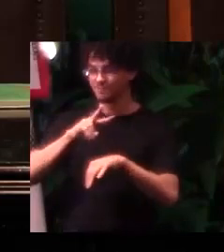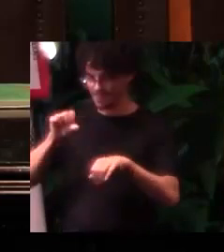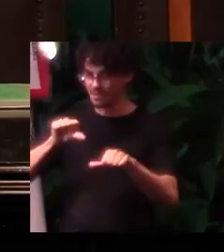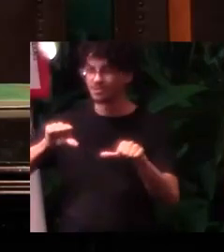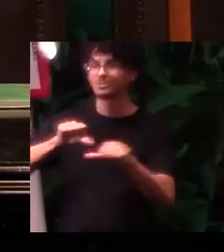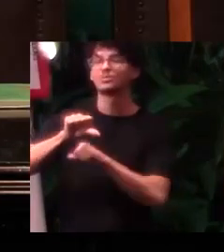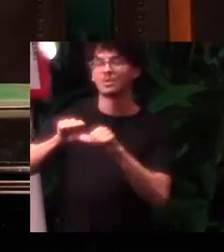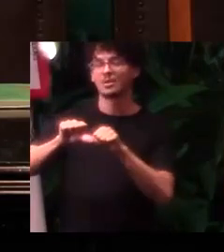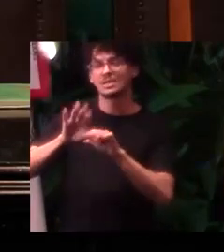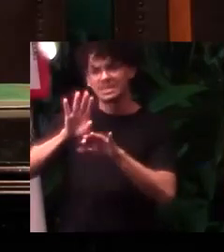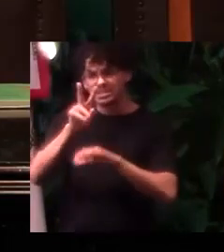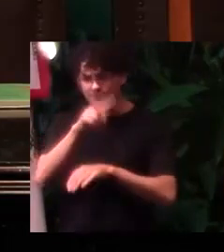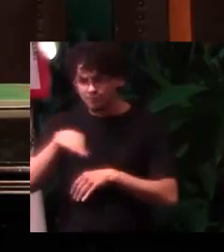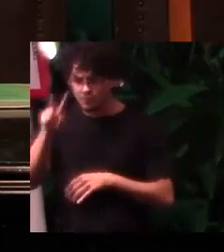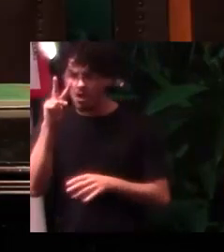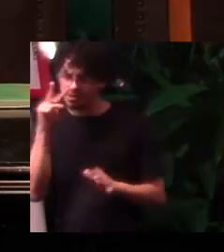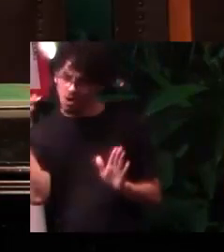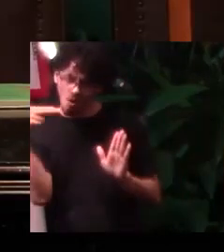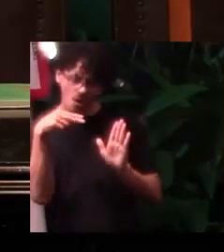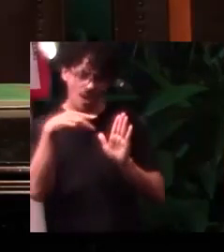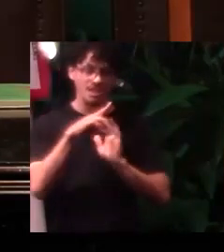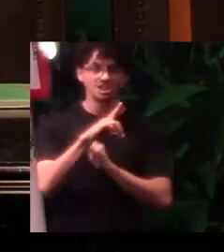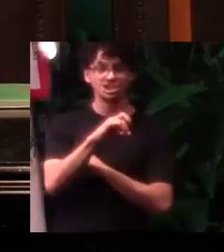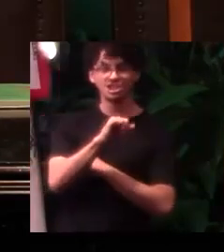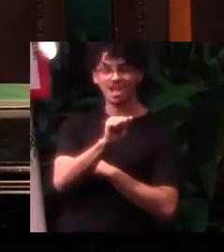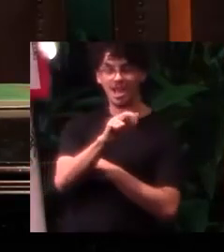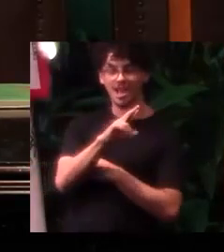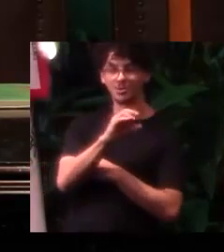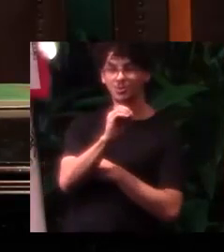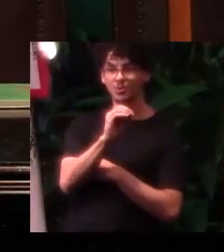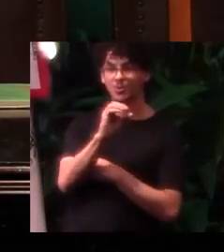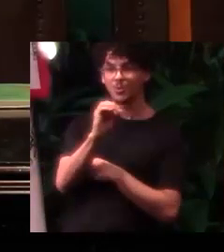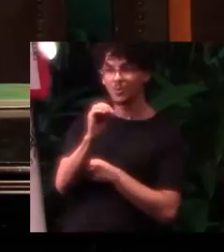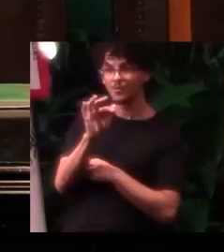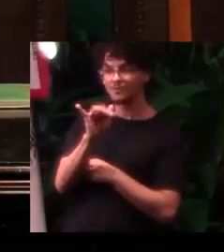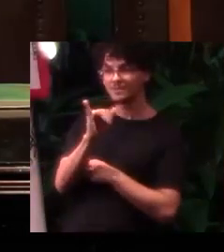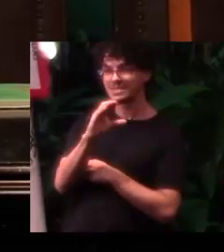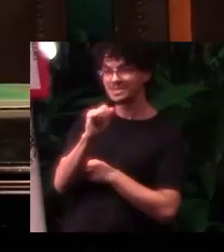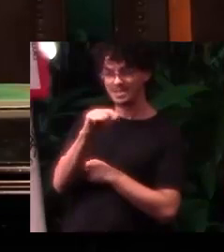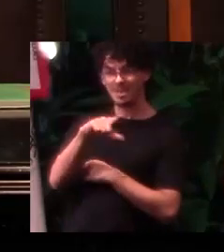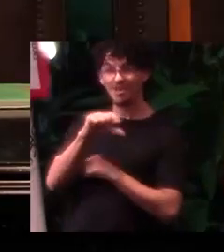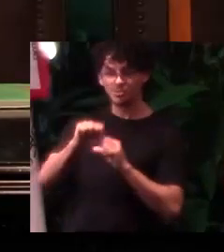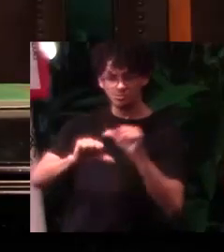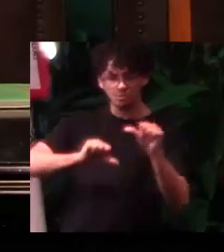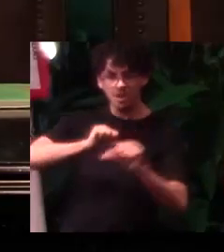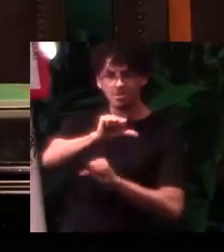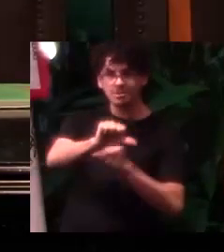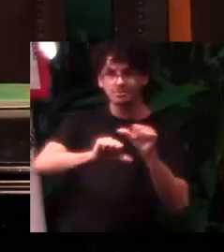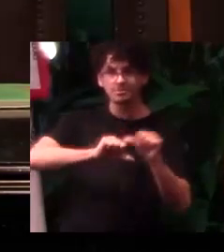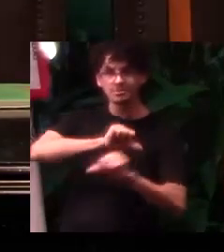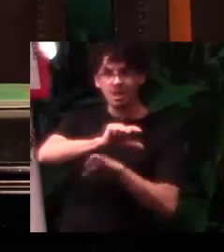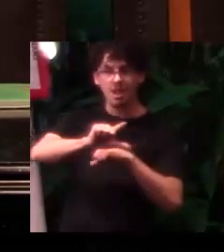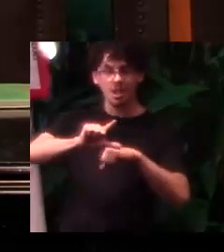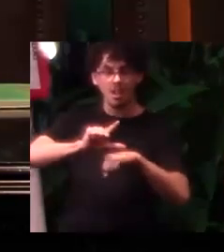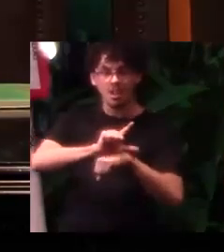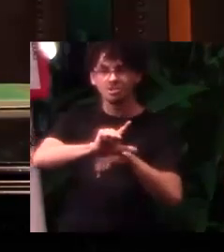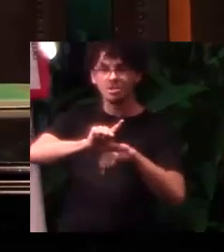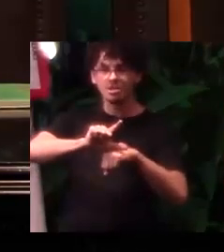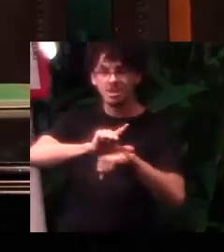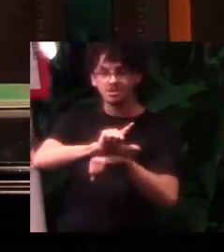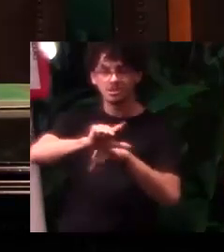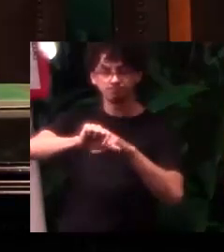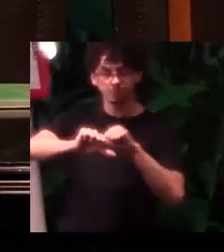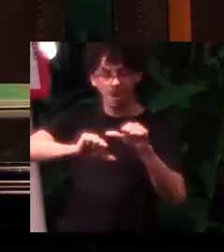para o Diário Oficial todos os dias, há mudanças legislativas. E essas mudanças não precisam